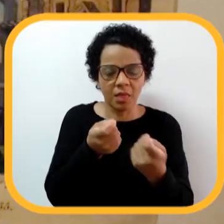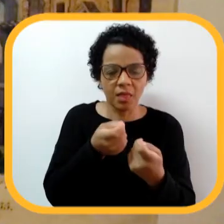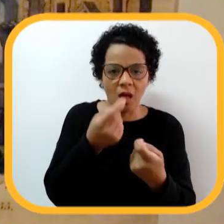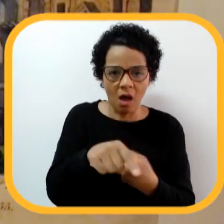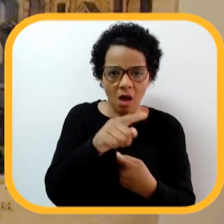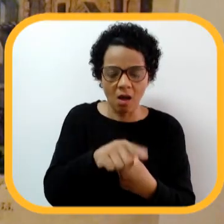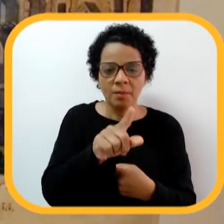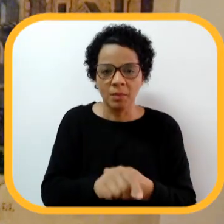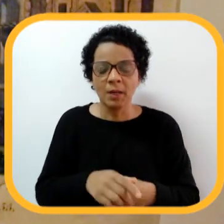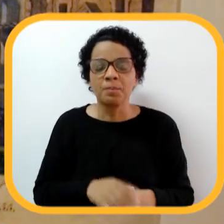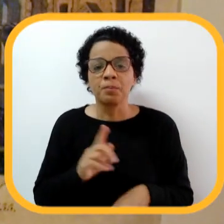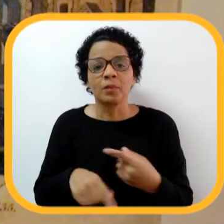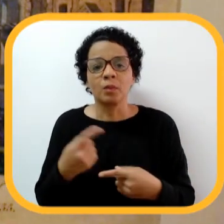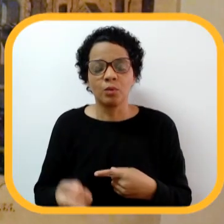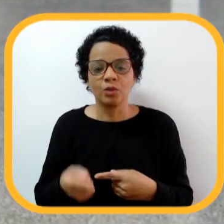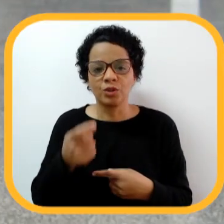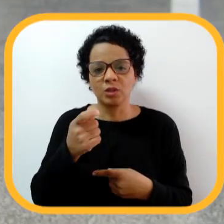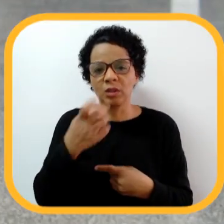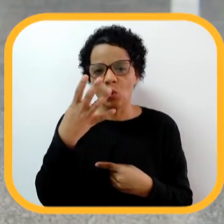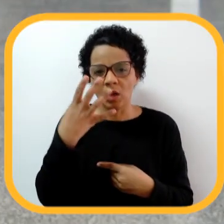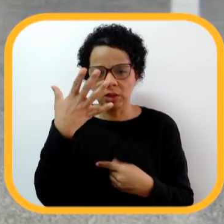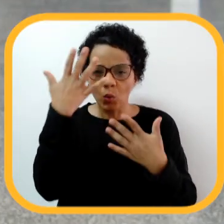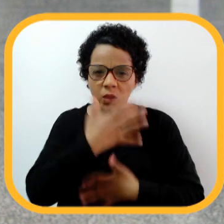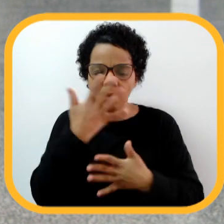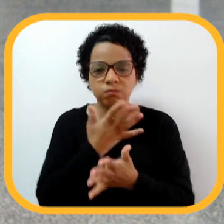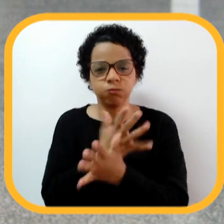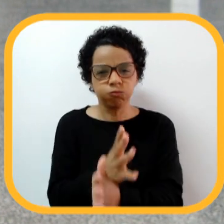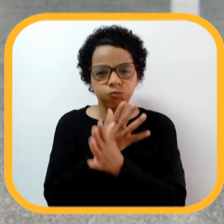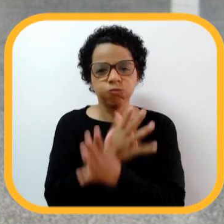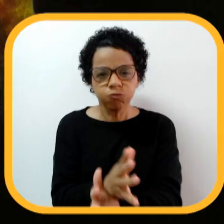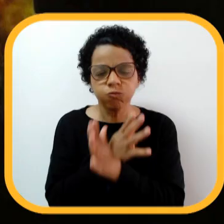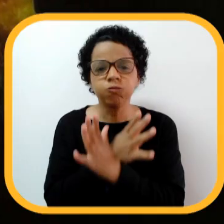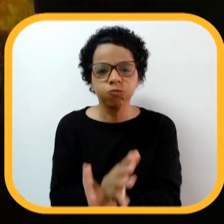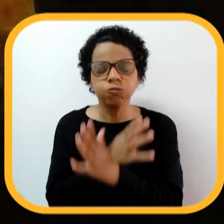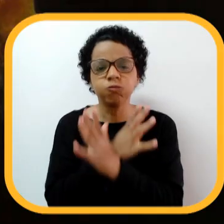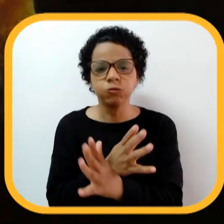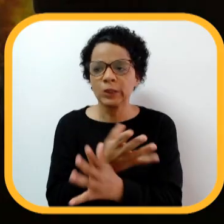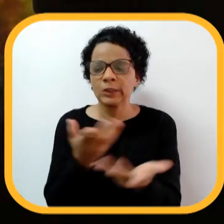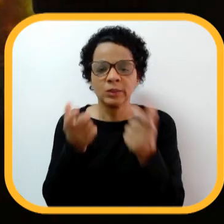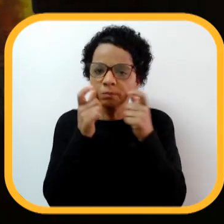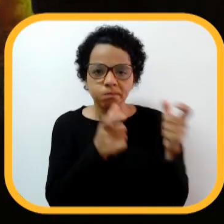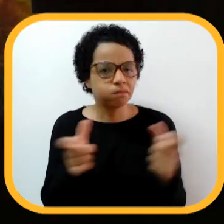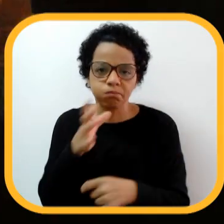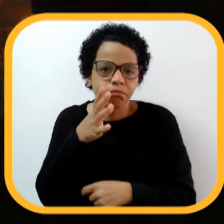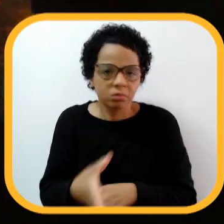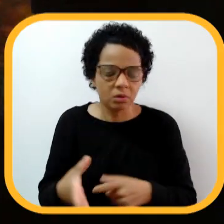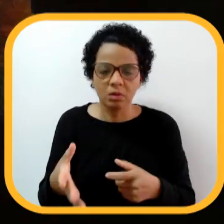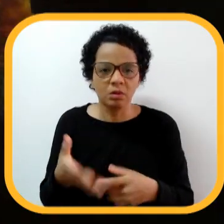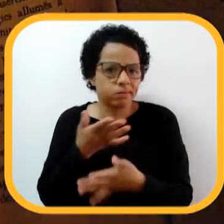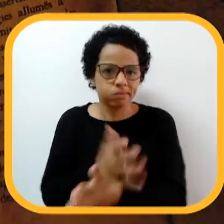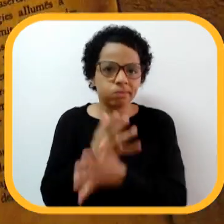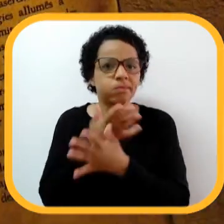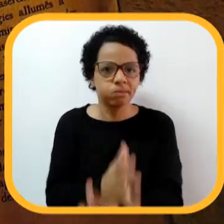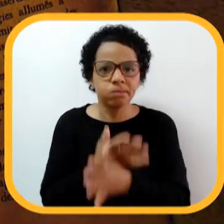costa, mas depois teve, durante 4 ou 5 dias, houve um fogo, porque não havia forma de se